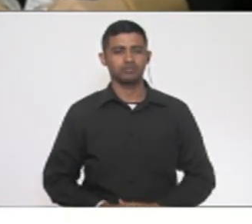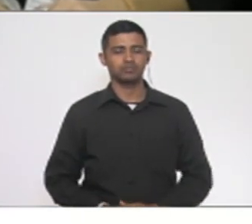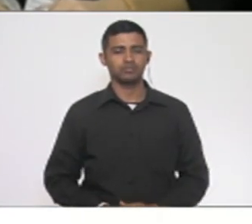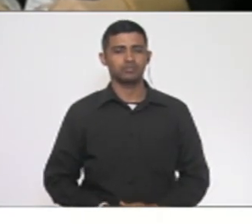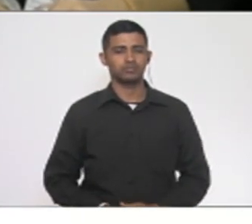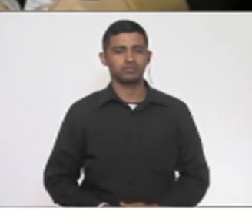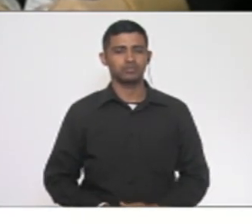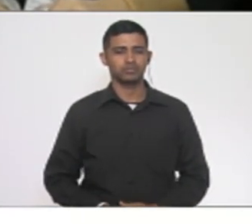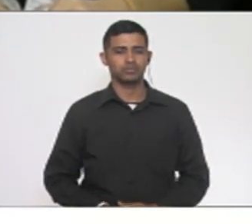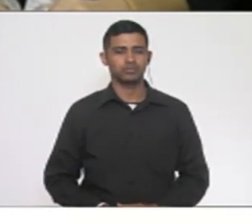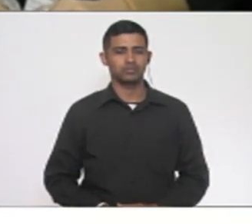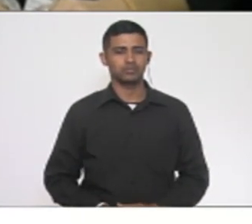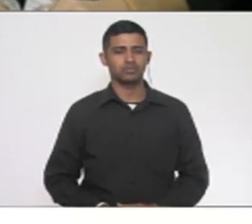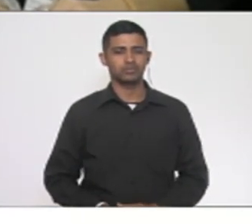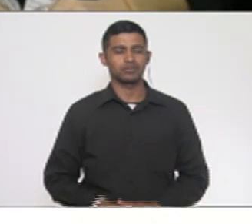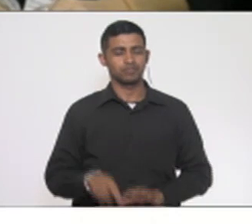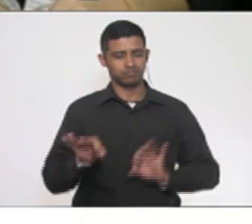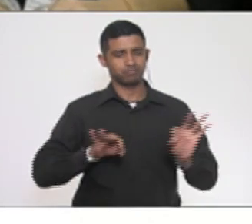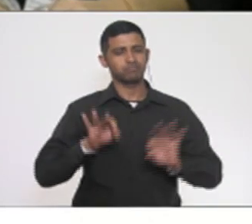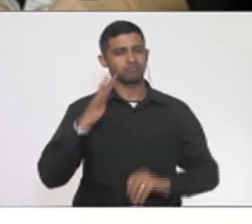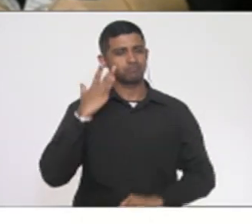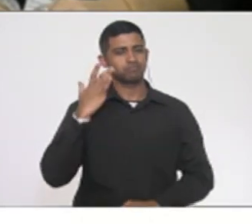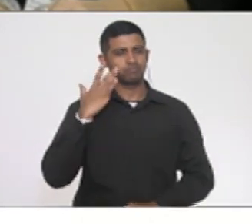começa a inscrição para esse processo amanhã,